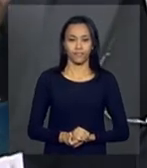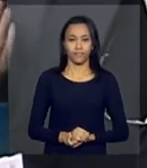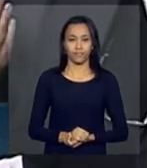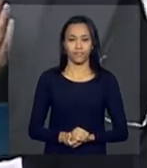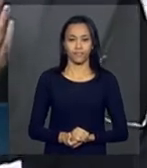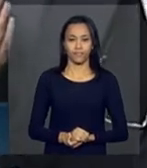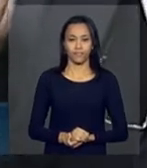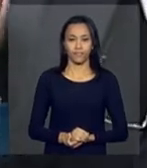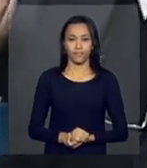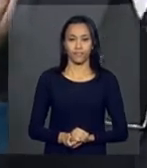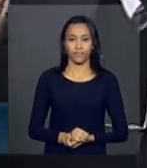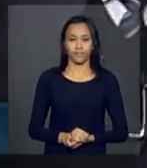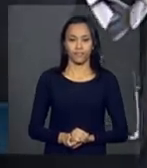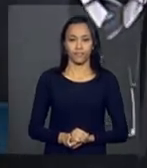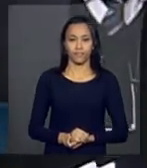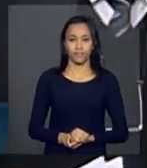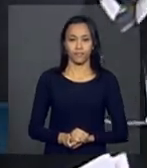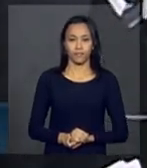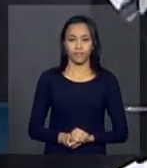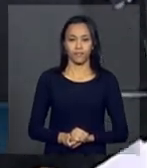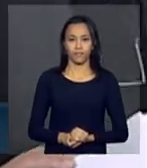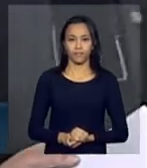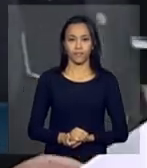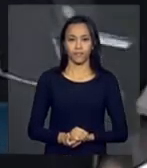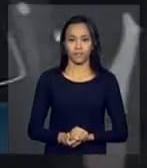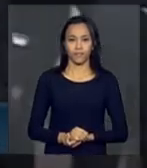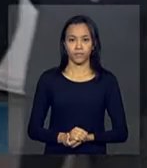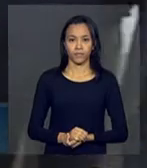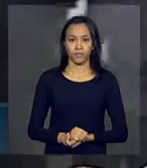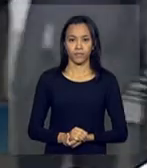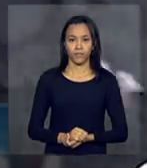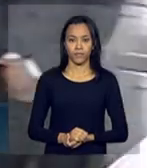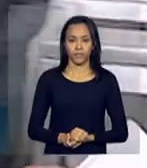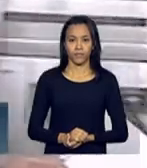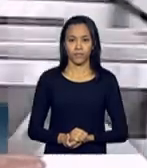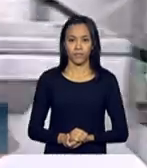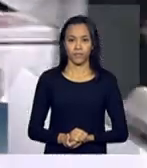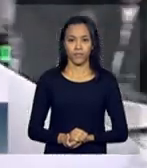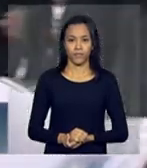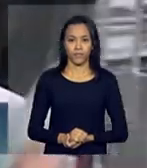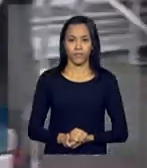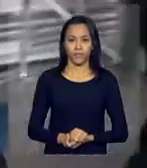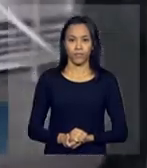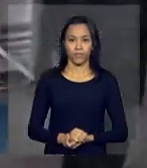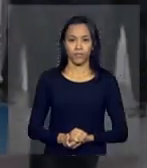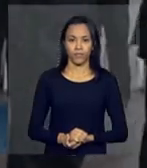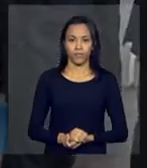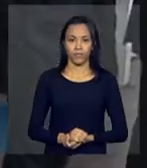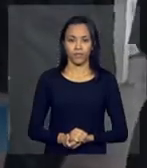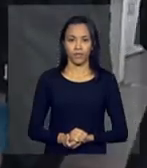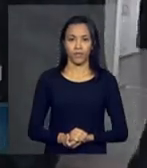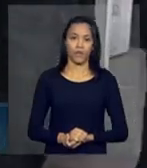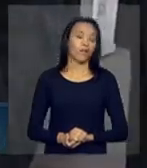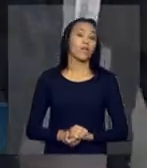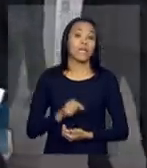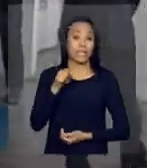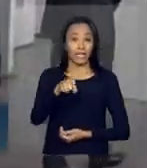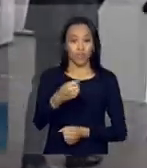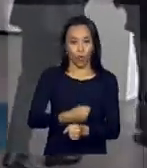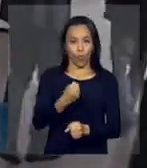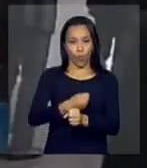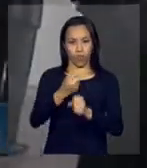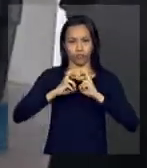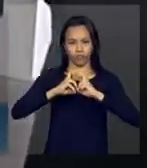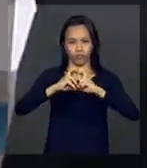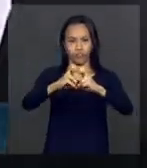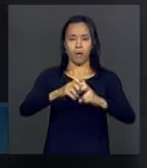bandeira é fixa, então não tem parte móveis. Tem engrenagem, essas coisas. Foram investidos nessa obra mais